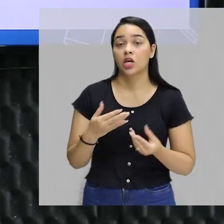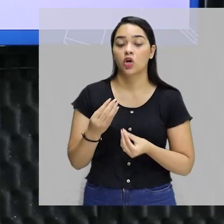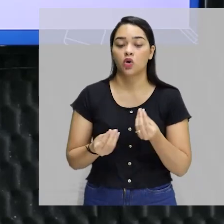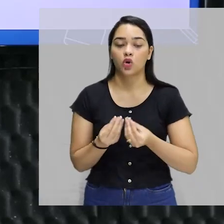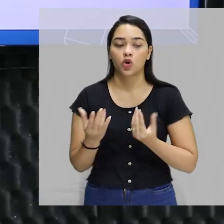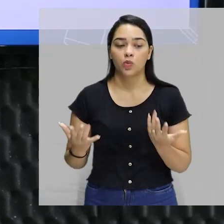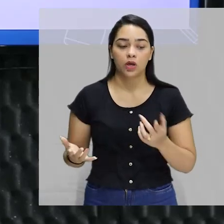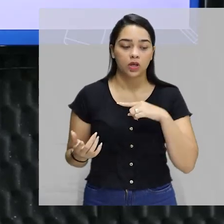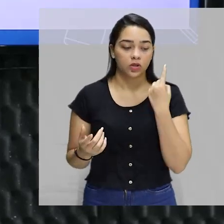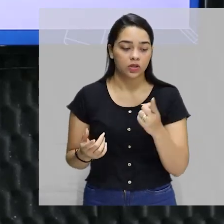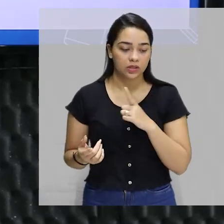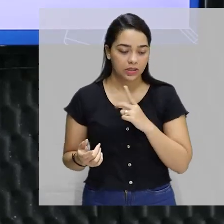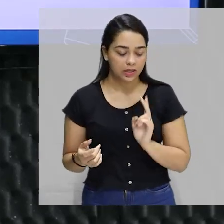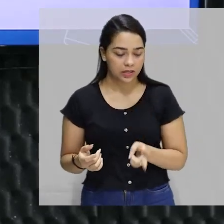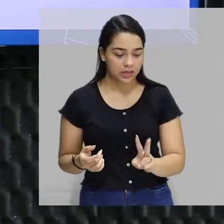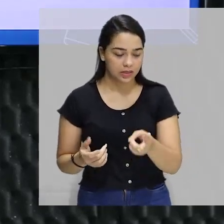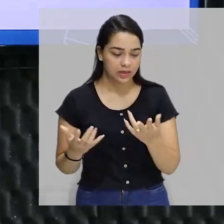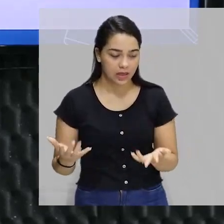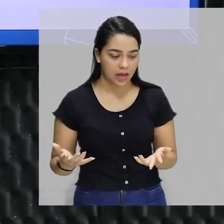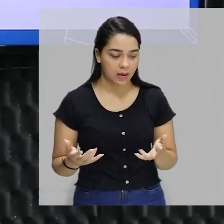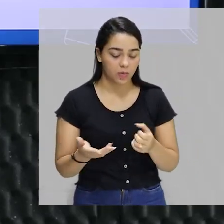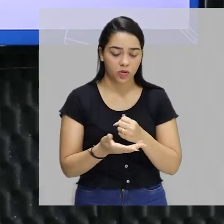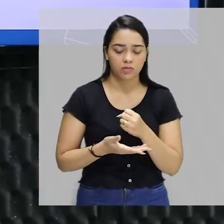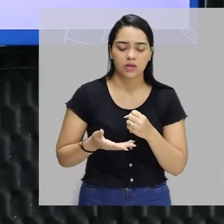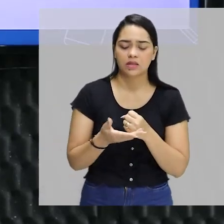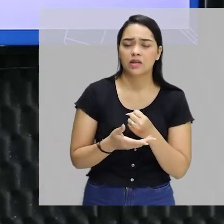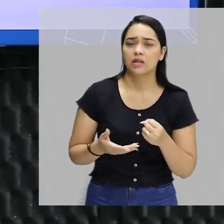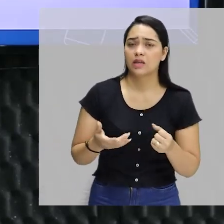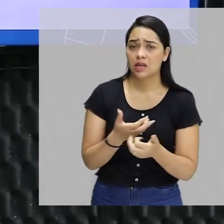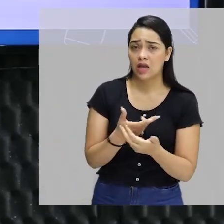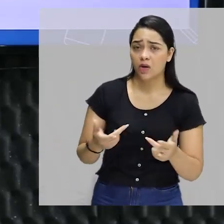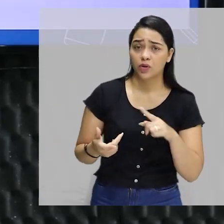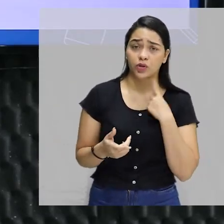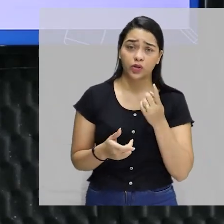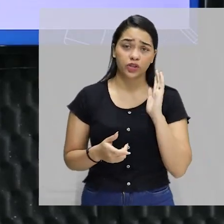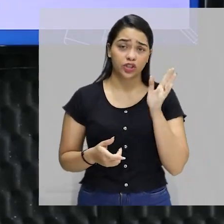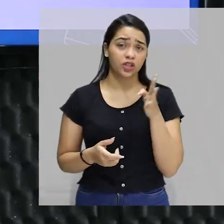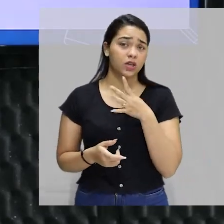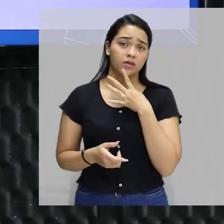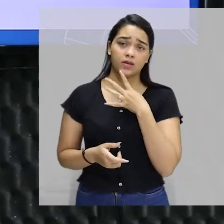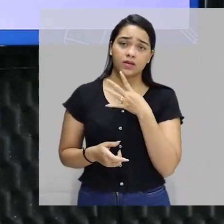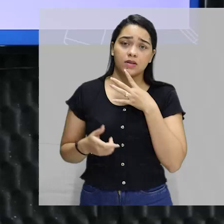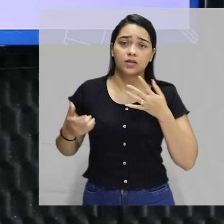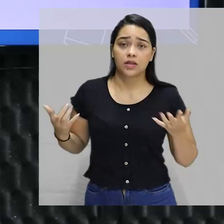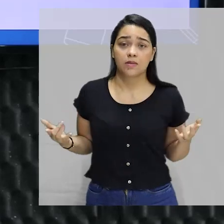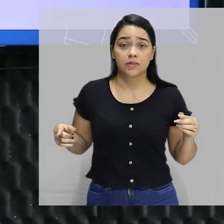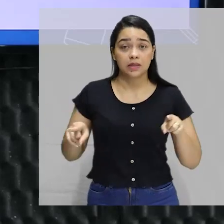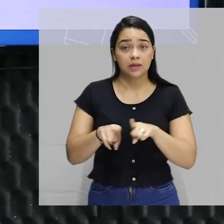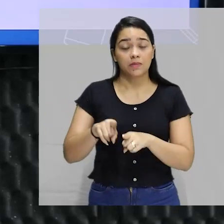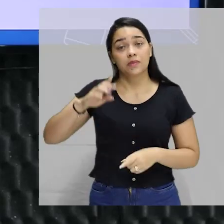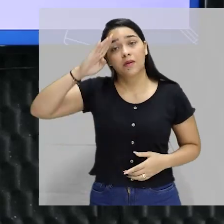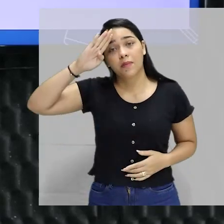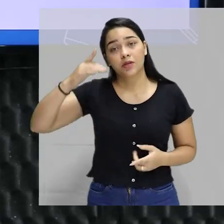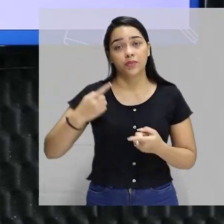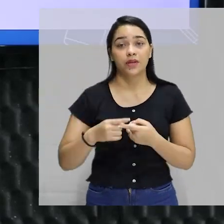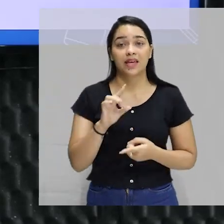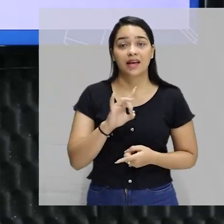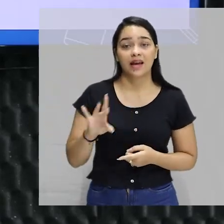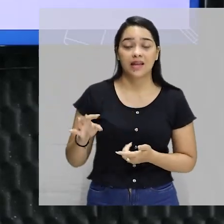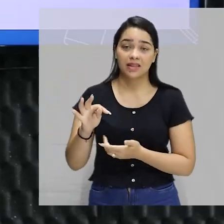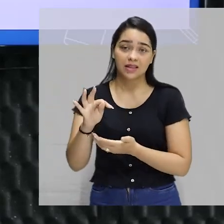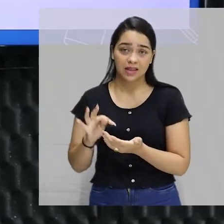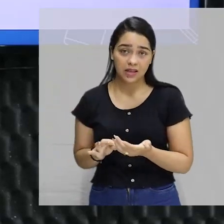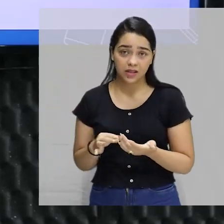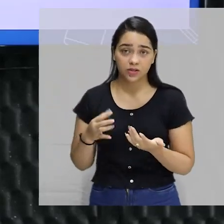se nós estivéssemos sempre nos baseando em algo que nós já conhecemos, né? Principalmente porque cada texto,